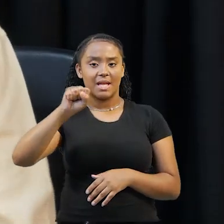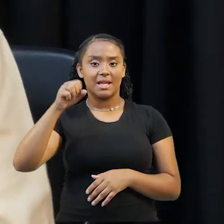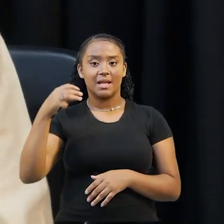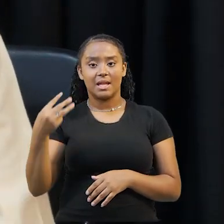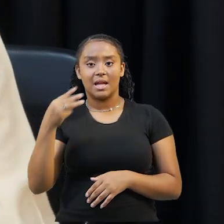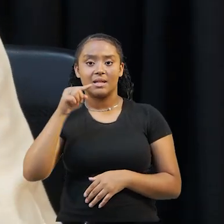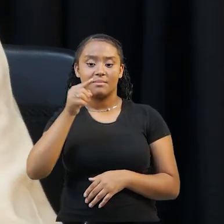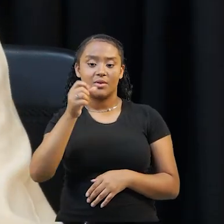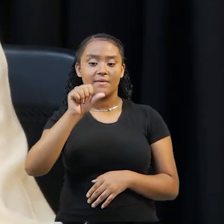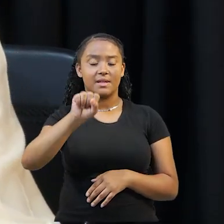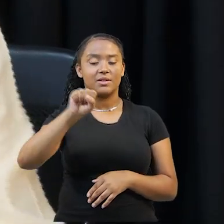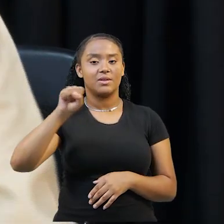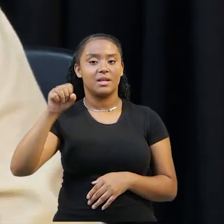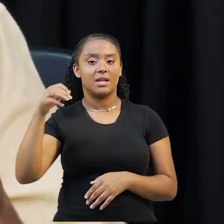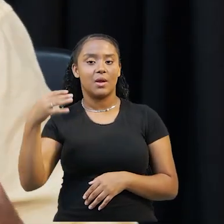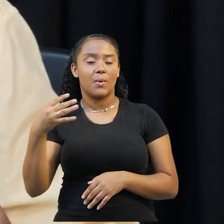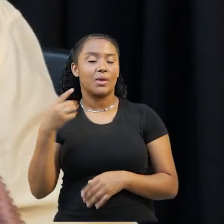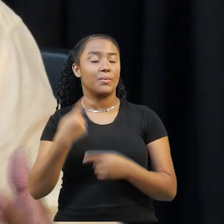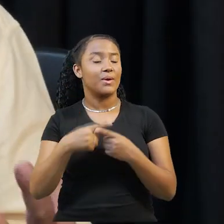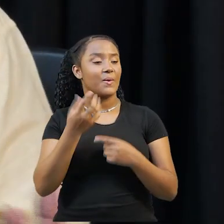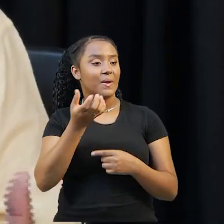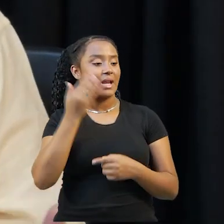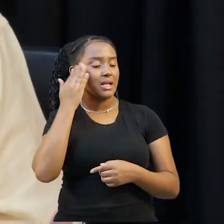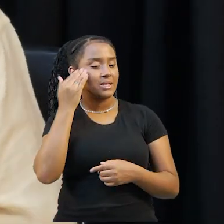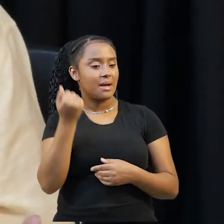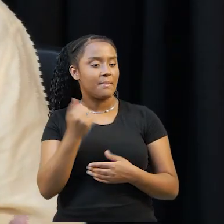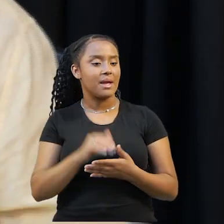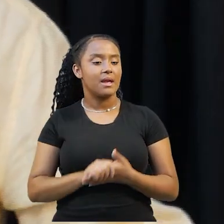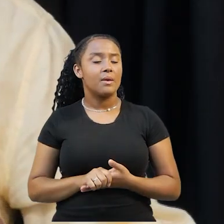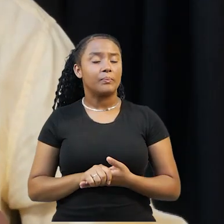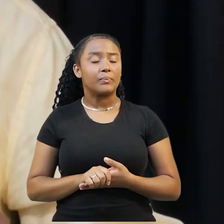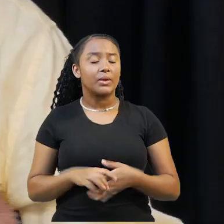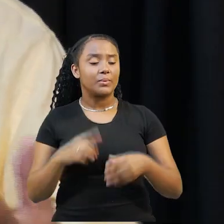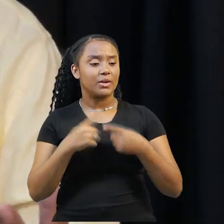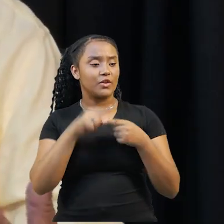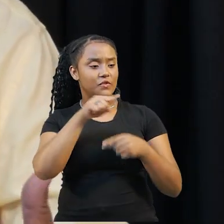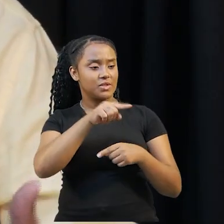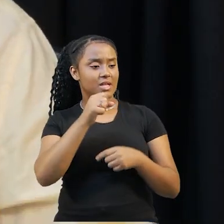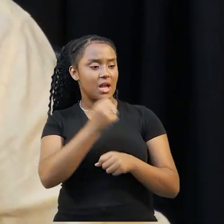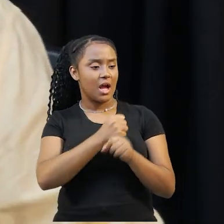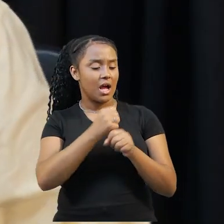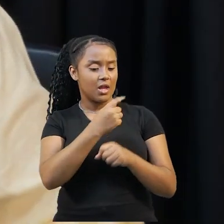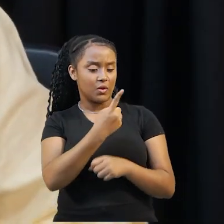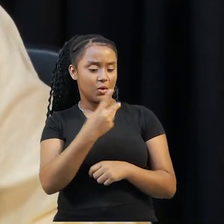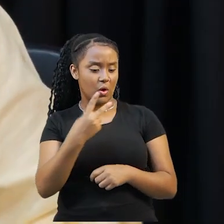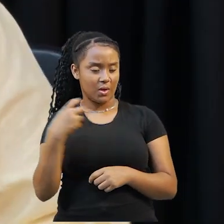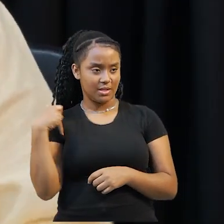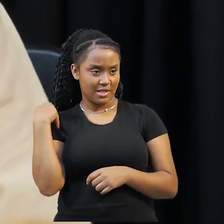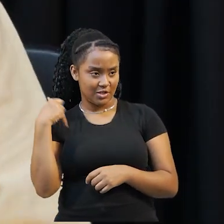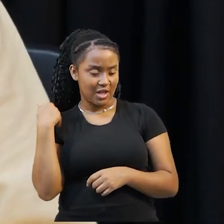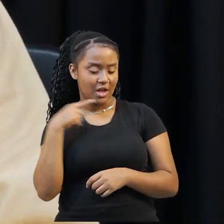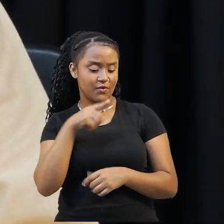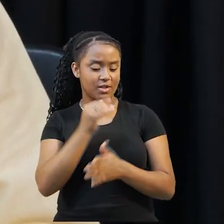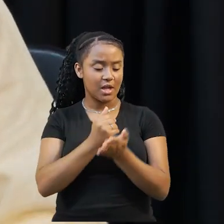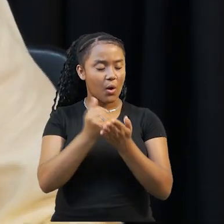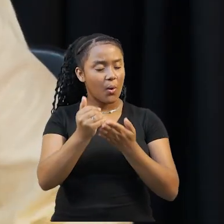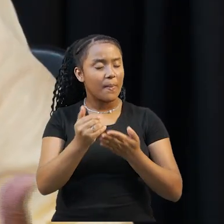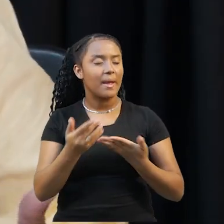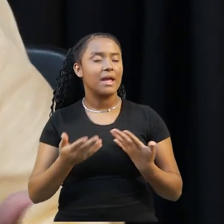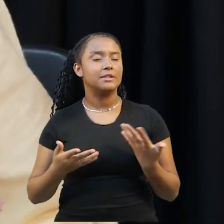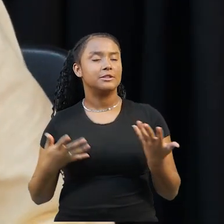saber qual que foi a tendência dela, porque você, com 12 anos, você começa a se